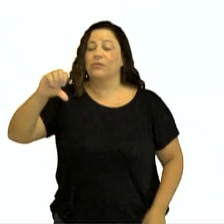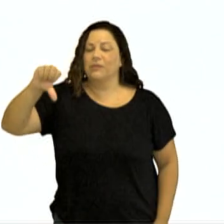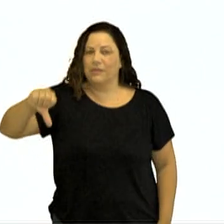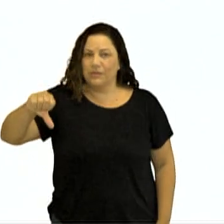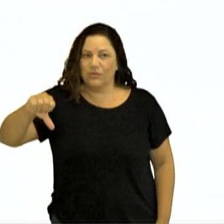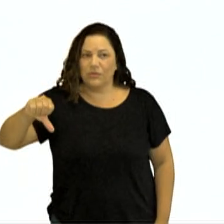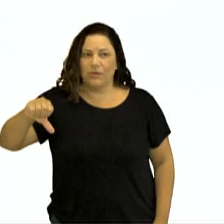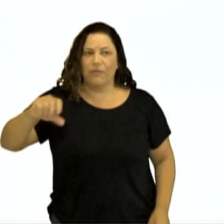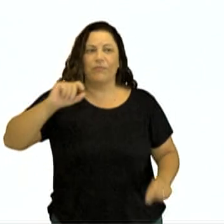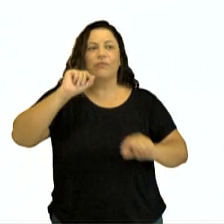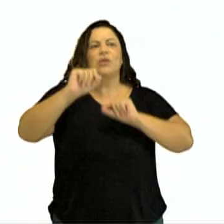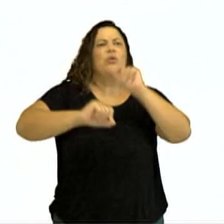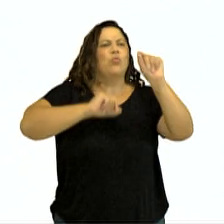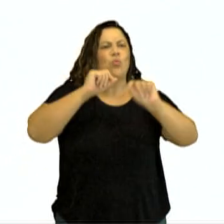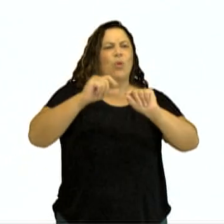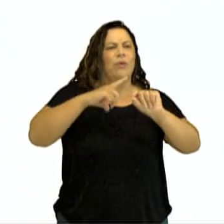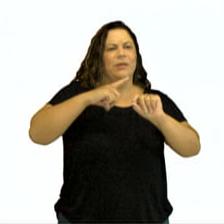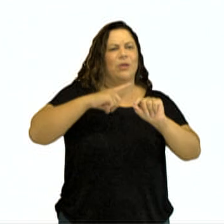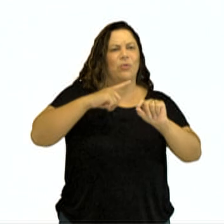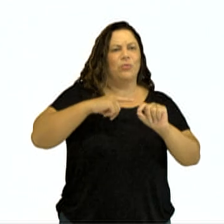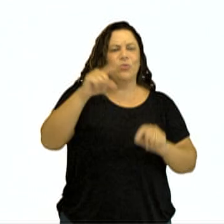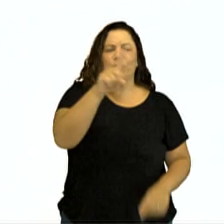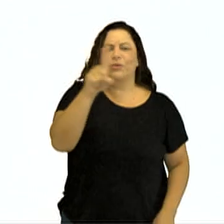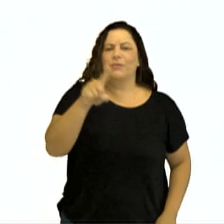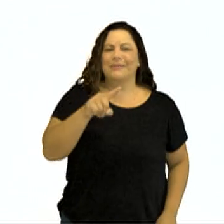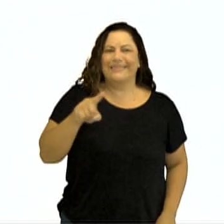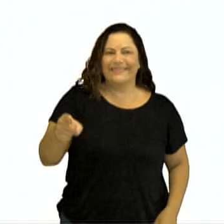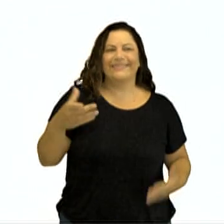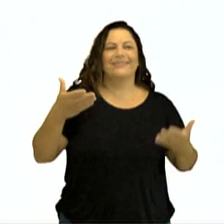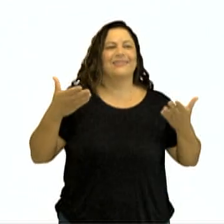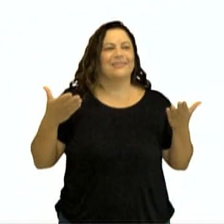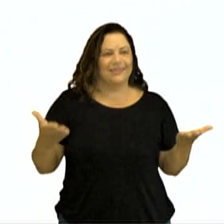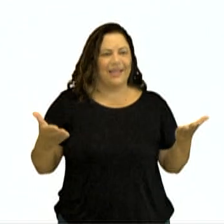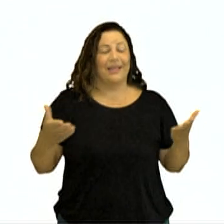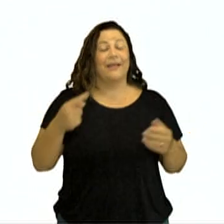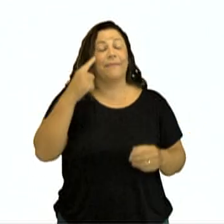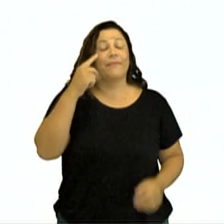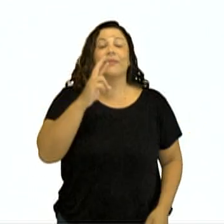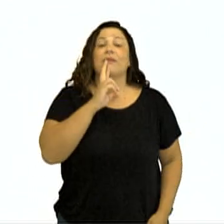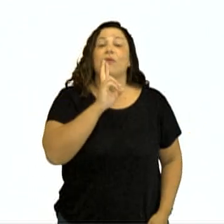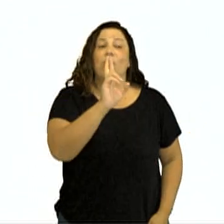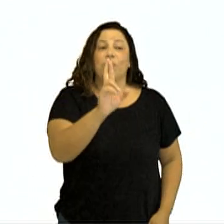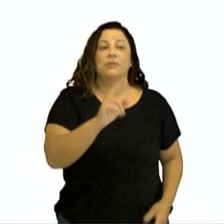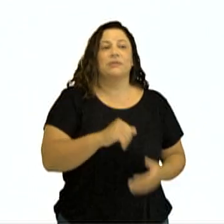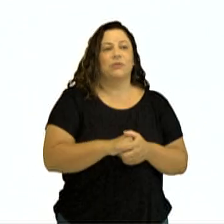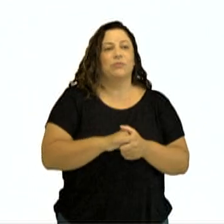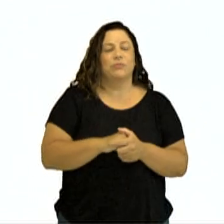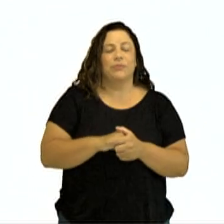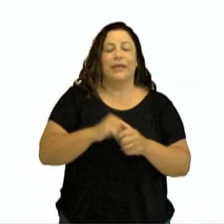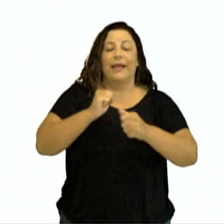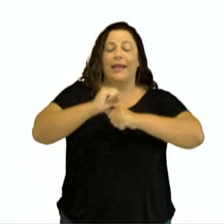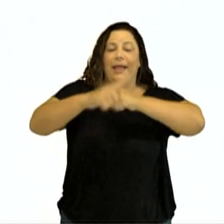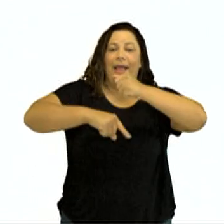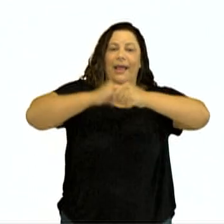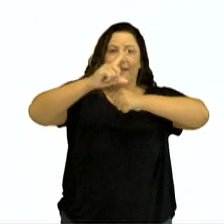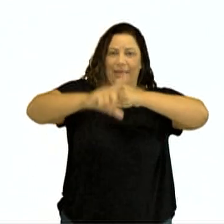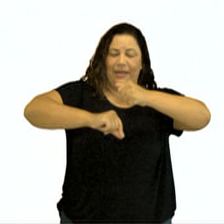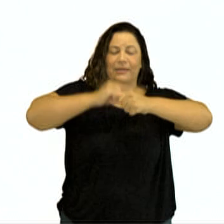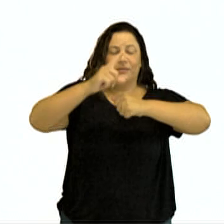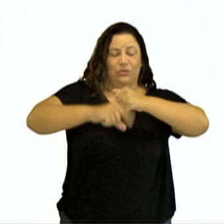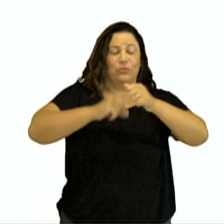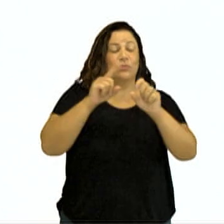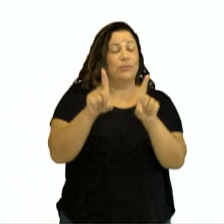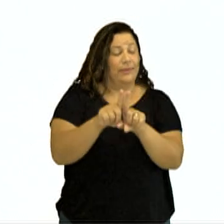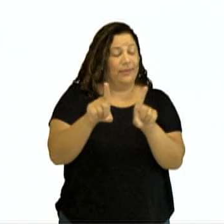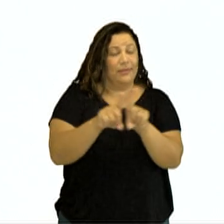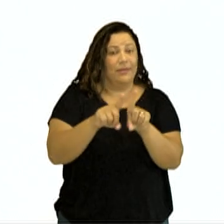número atômico, o número de nêutrons do átomo? Vamos lá, pessoal. O número atômico é também a quantidade de prótons, né?